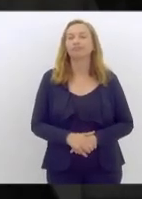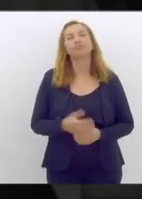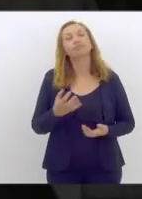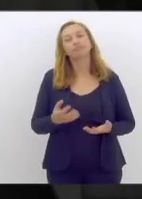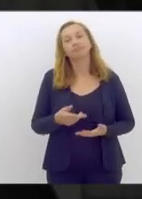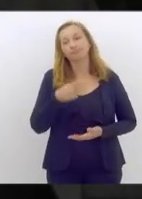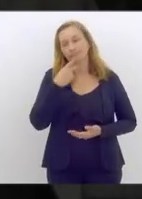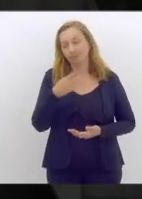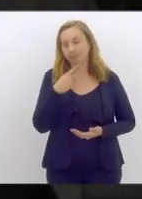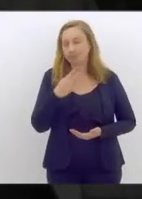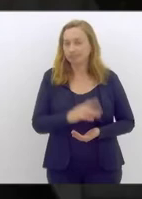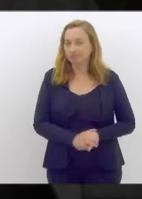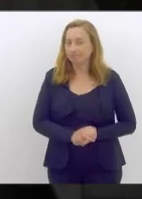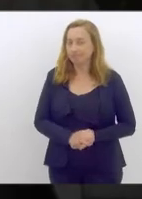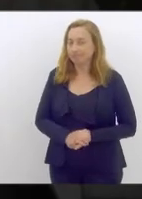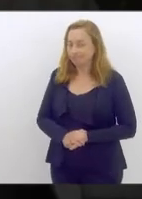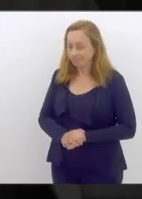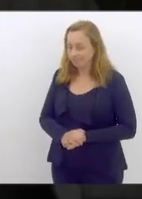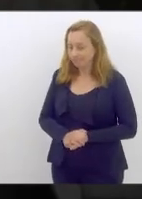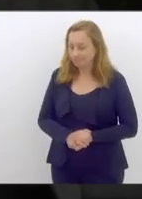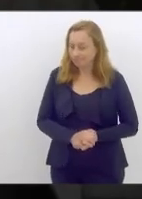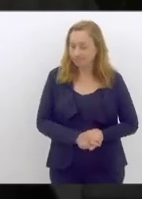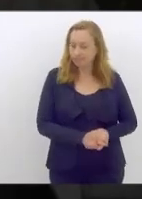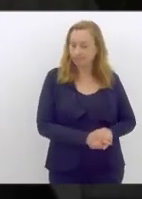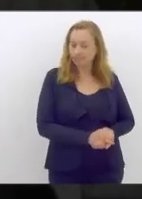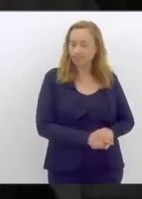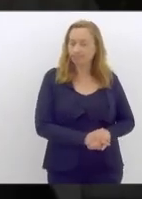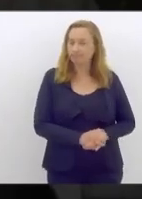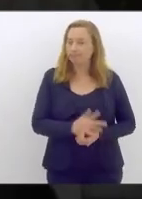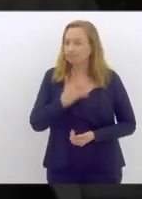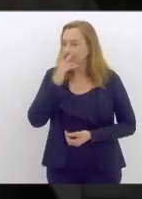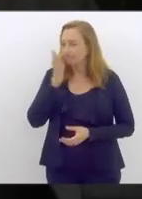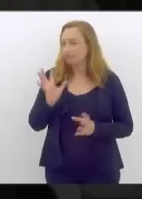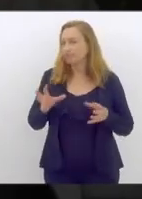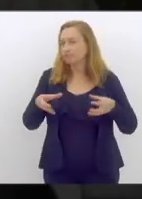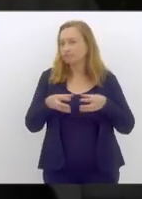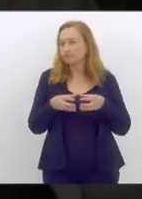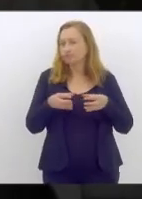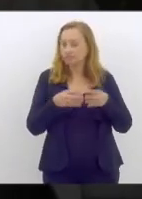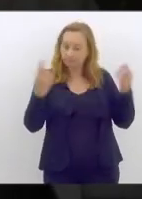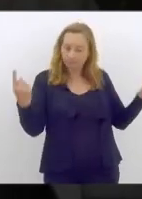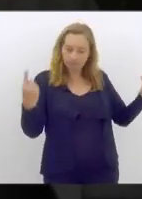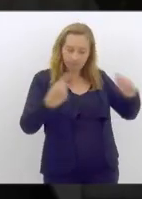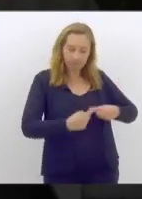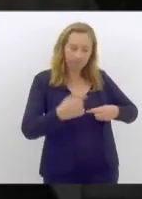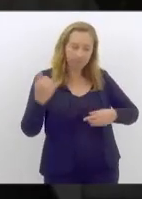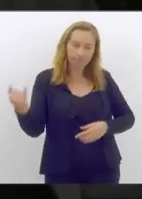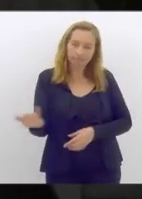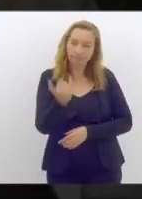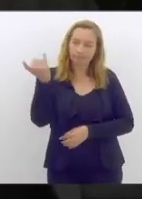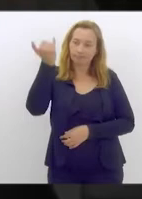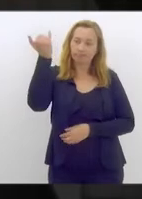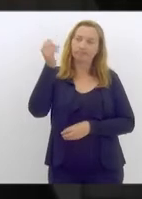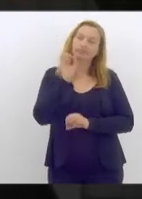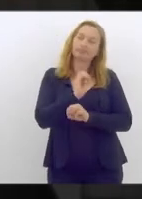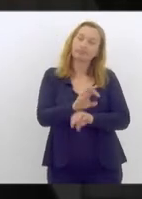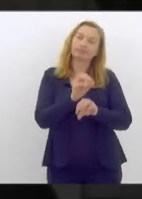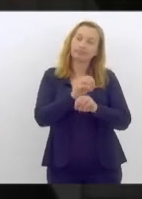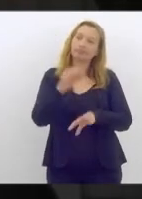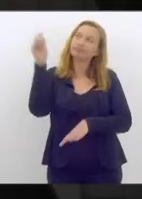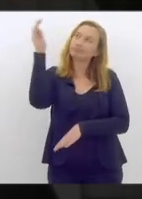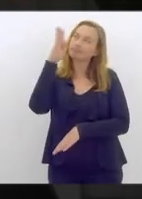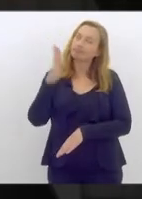ressaltar aquilo que me parece ser um conjunto de desafios importantes para educação brasileira